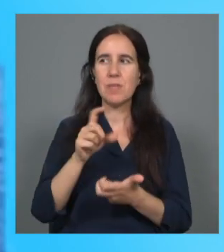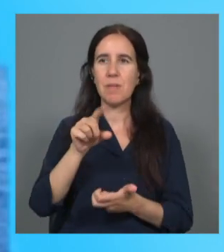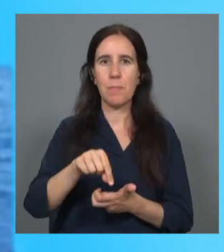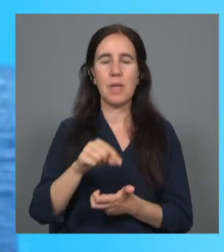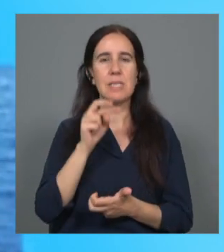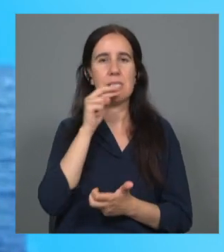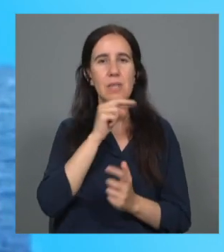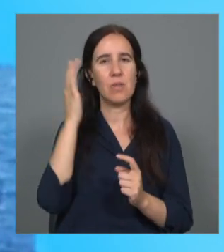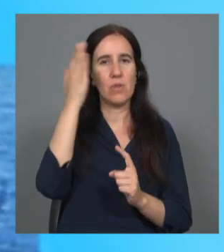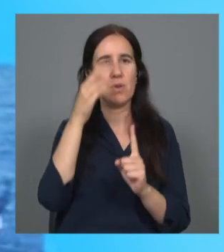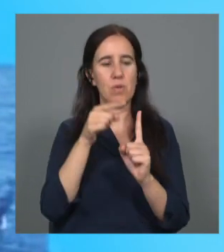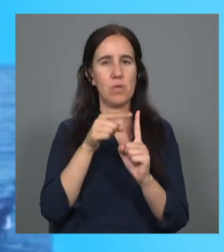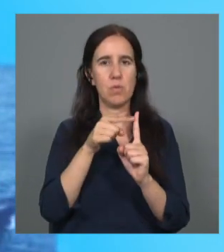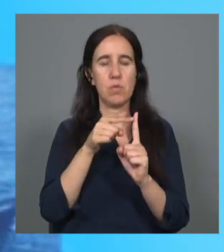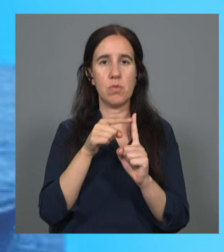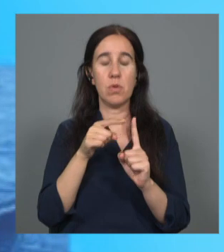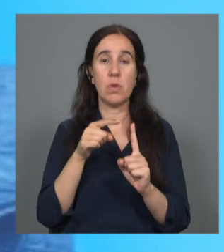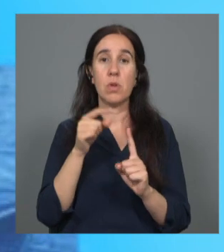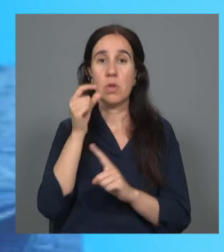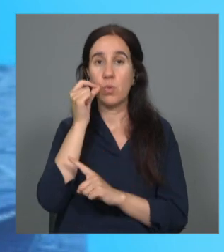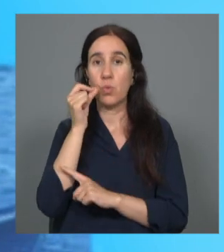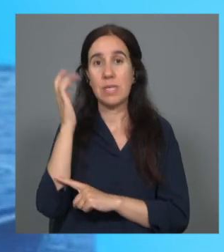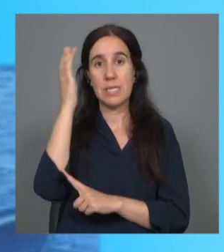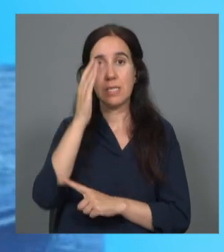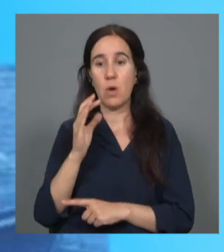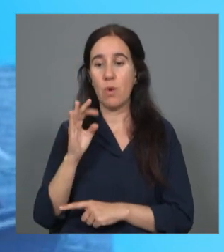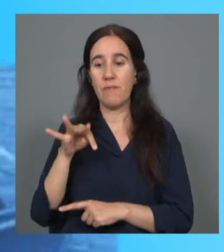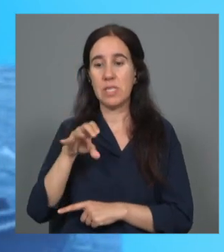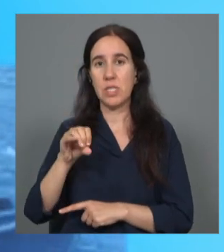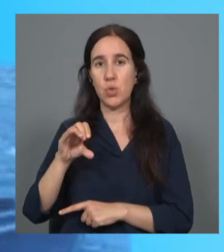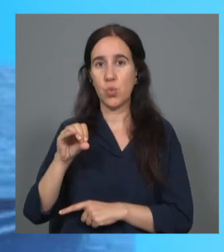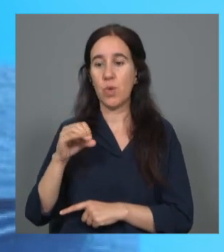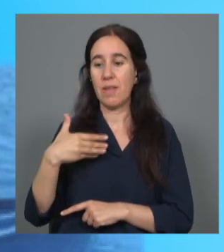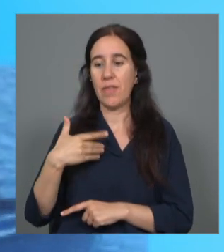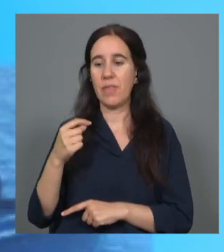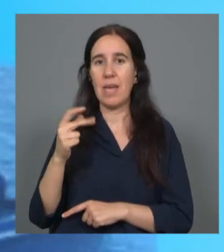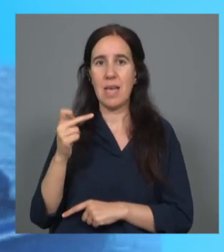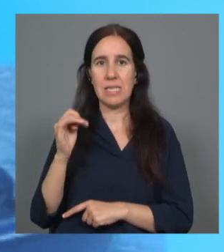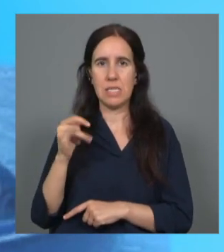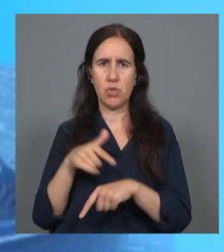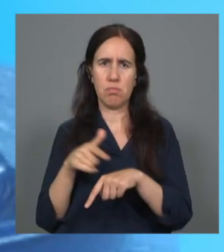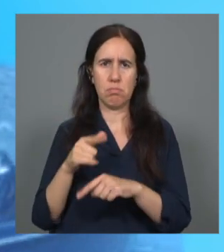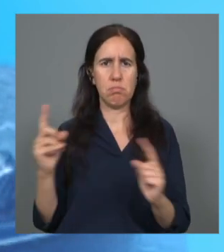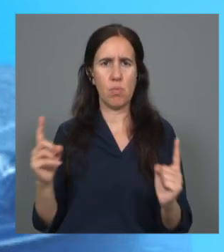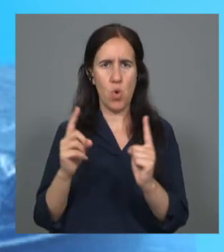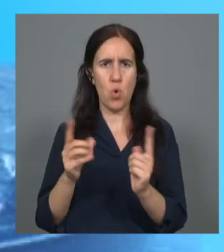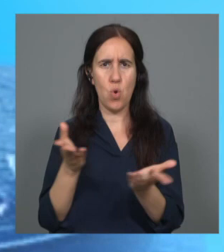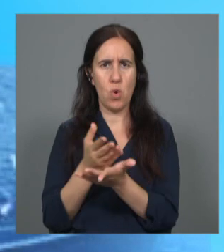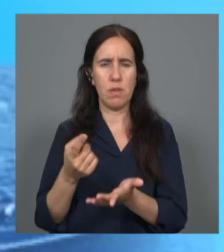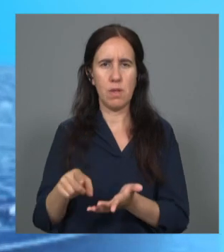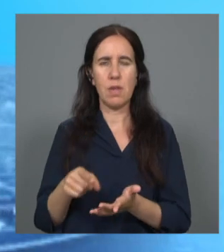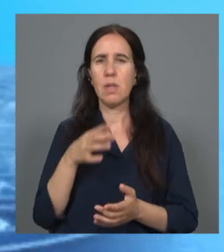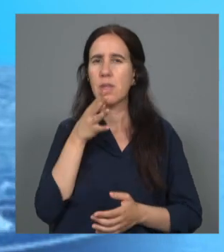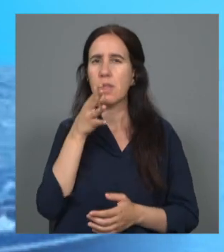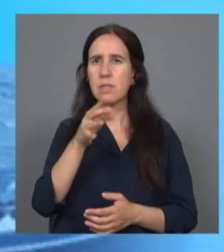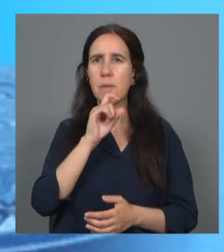Santo António é contemporâneo de São Francisco de Assis, eles cruzam-se. Podemos dizer que é